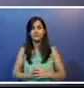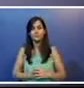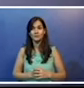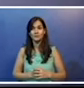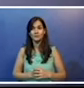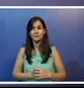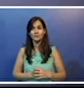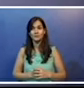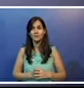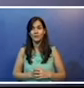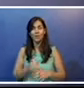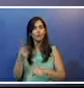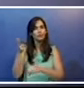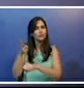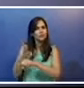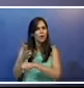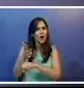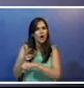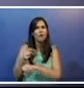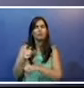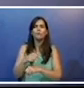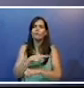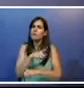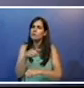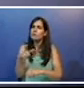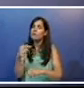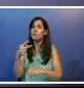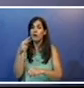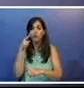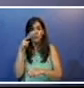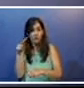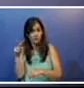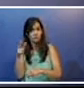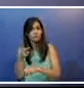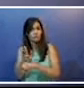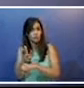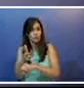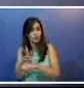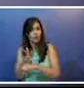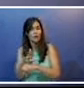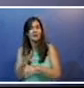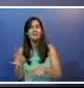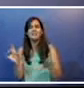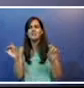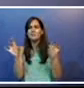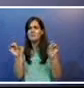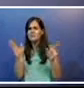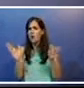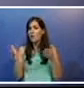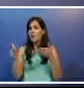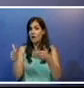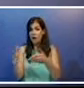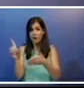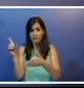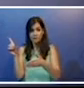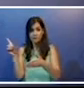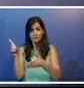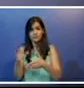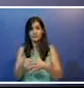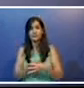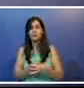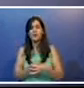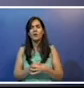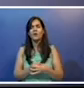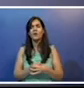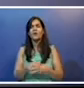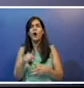através das videoaulas. Então vocês vão assistir as videoaulas, em especial essa, mas nós temos várias onde